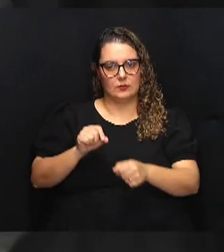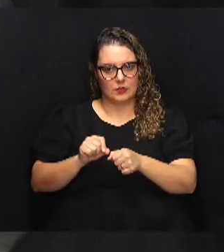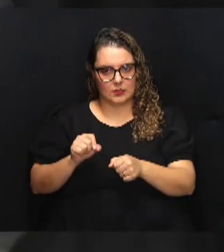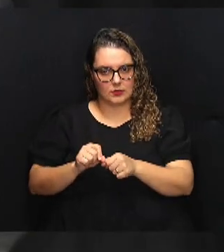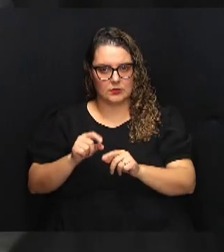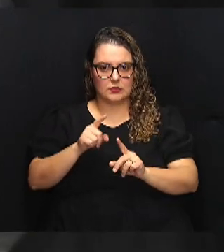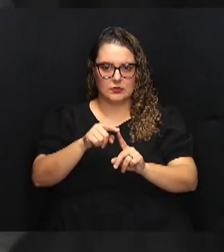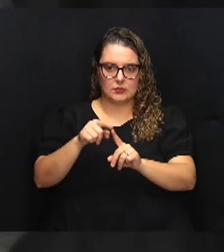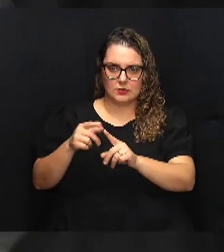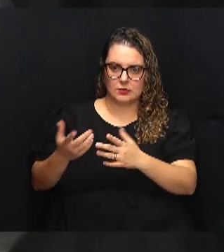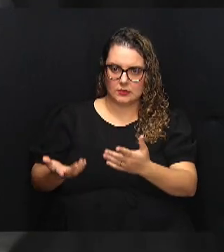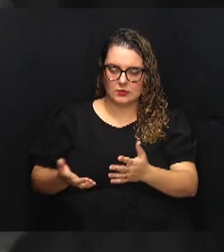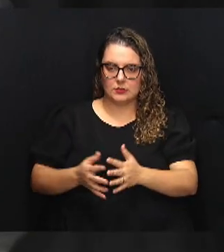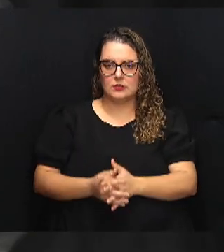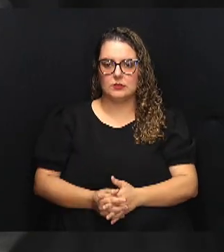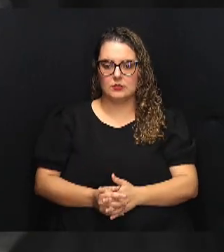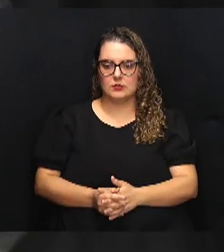tipo de